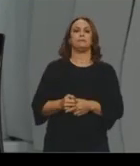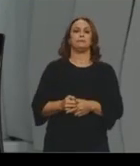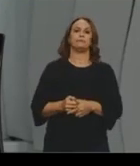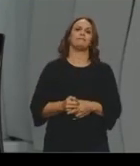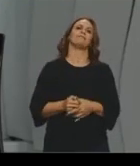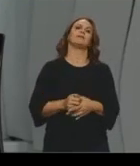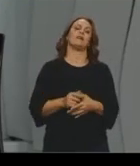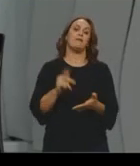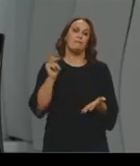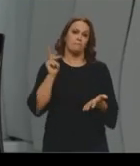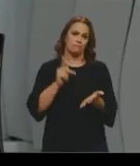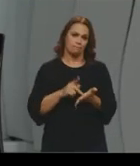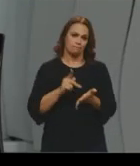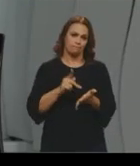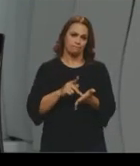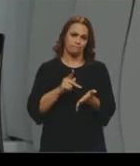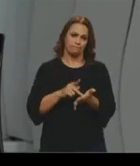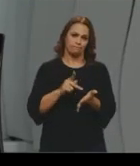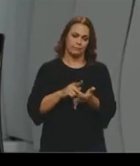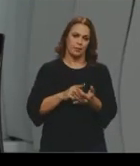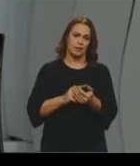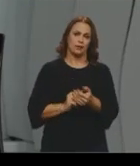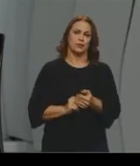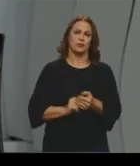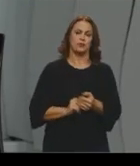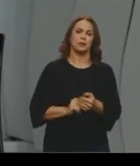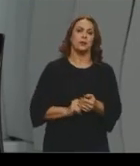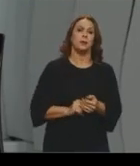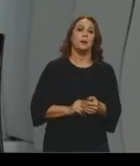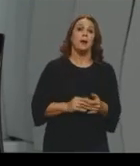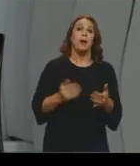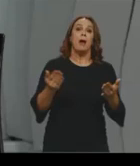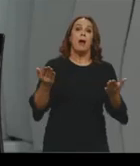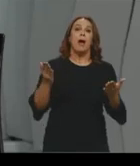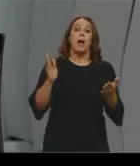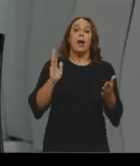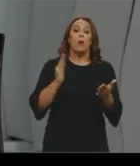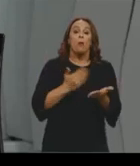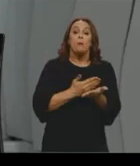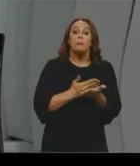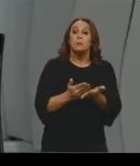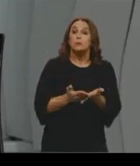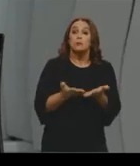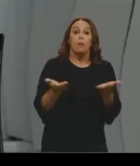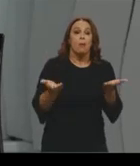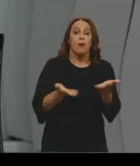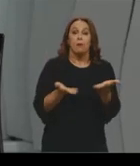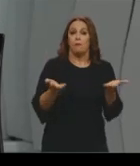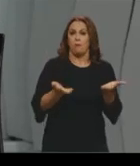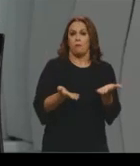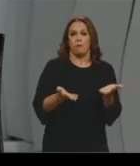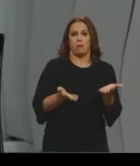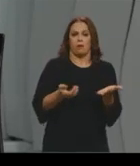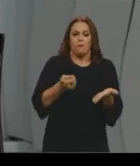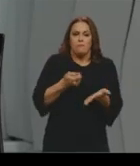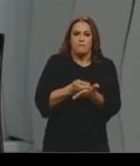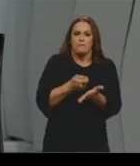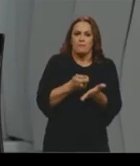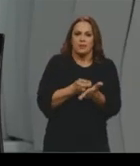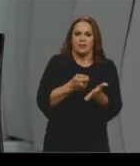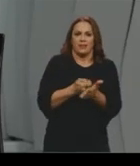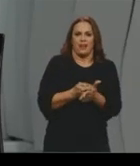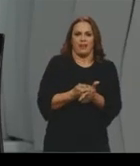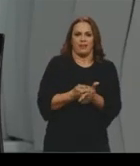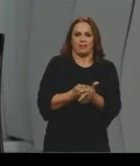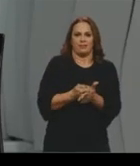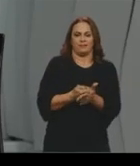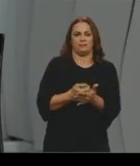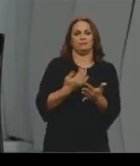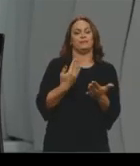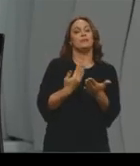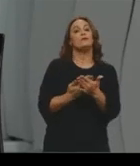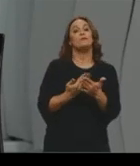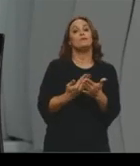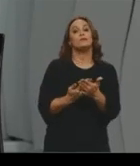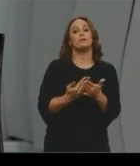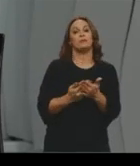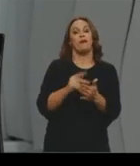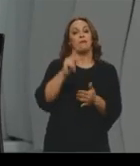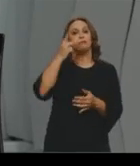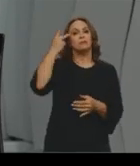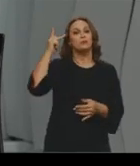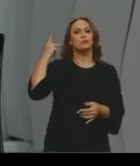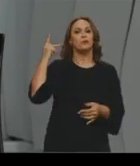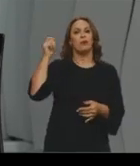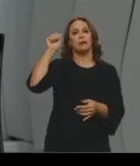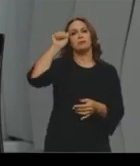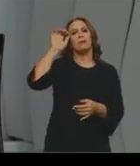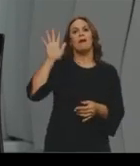historicamente recente, a questão da obrigatoriedade do estudo de história da África, né, e África brasileira aí, no nosso currículo.